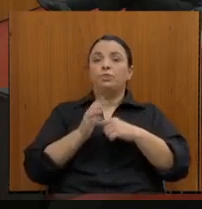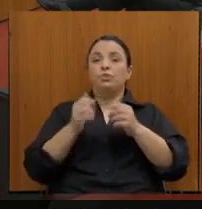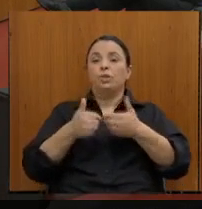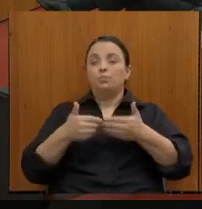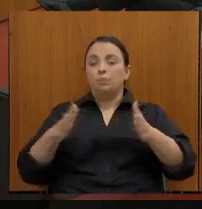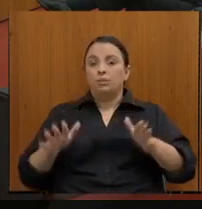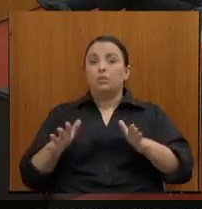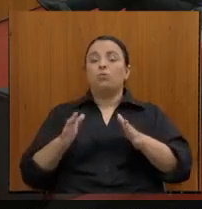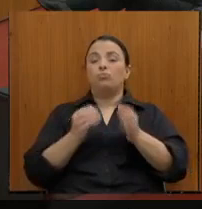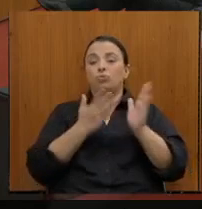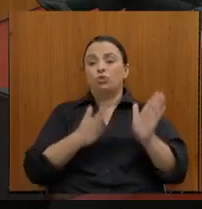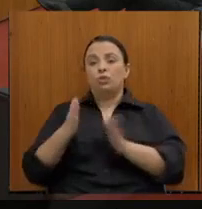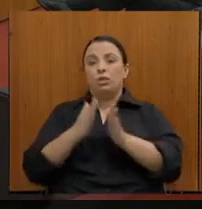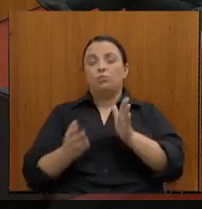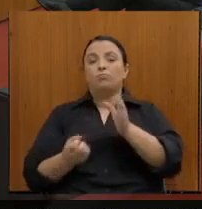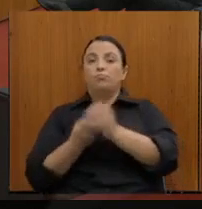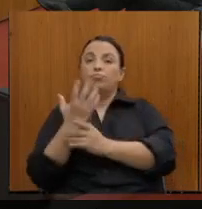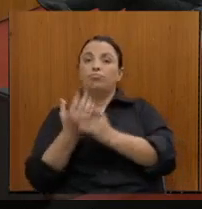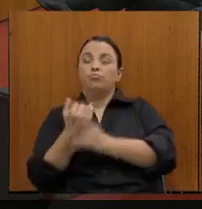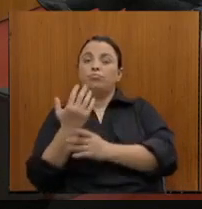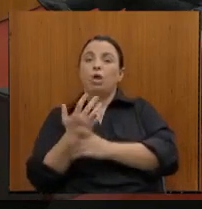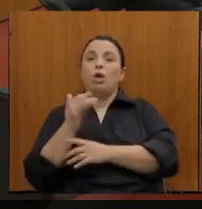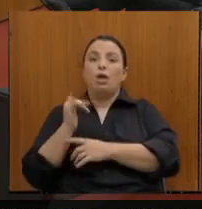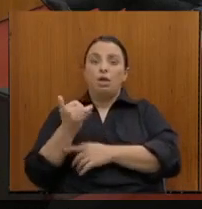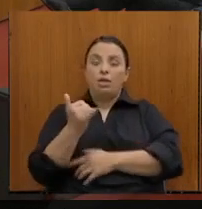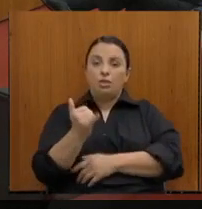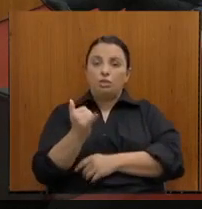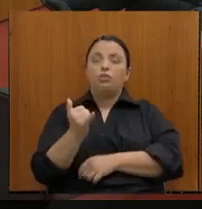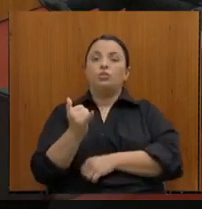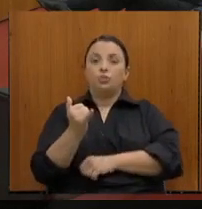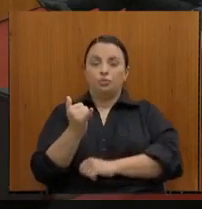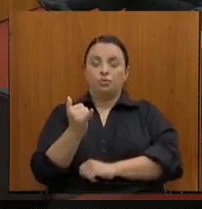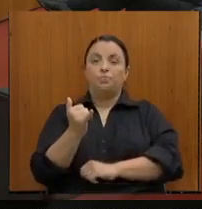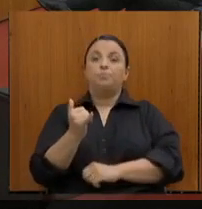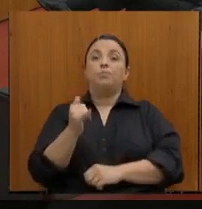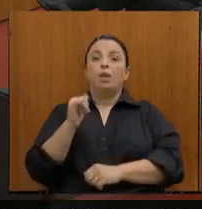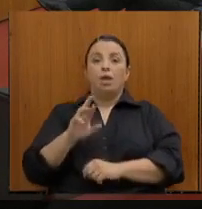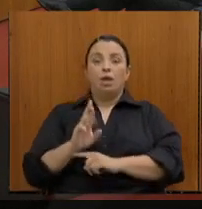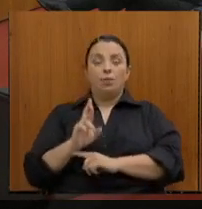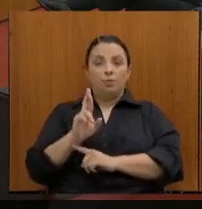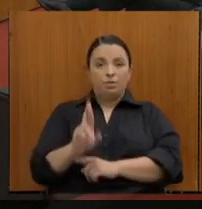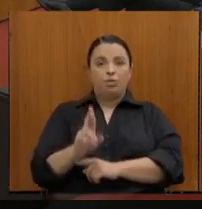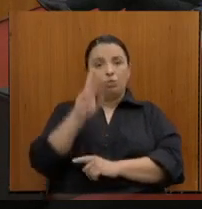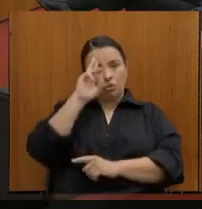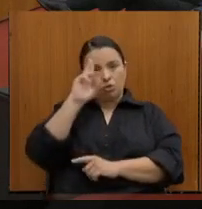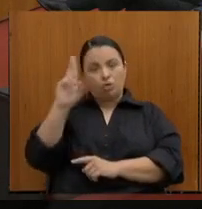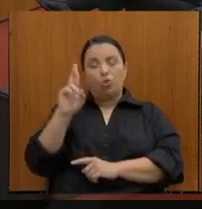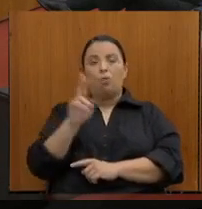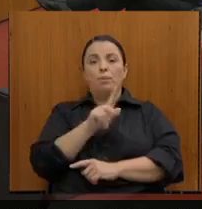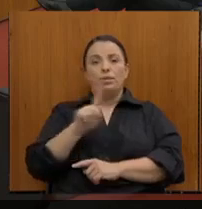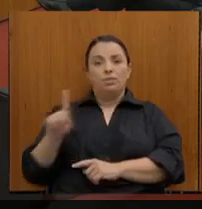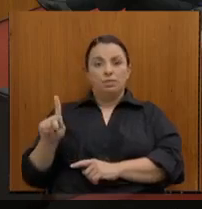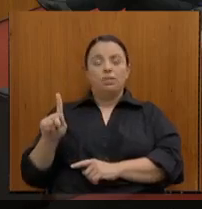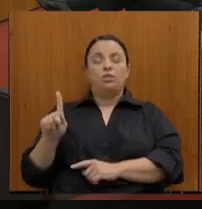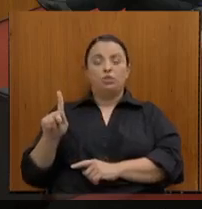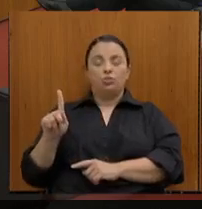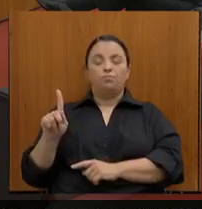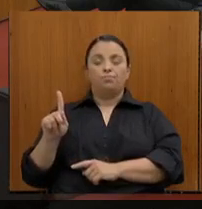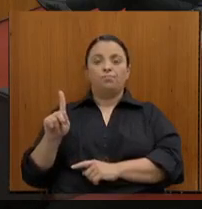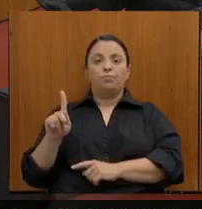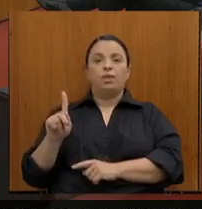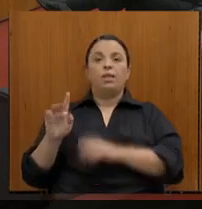companhia energética de Minas Gerais representando diretor-presidente da Cemig João